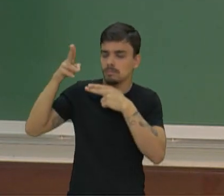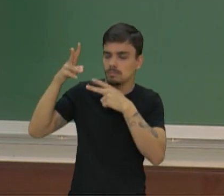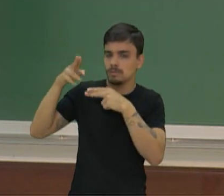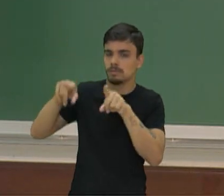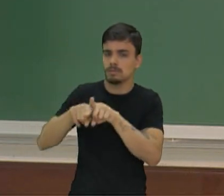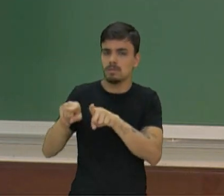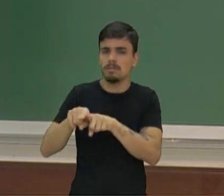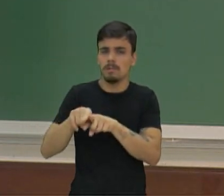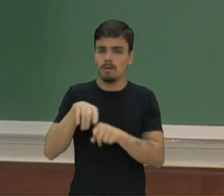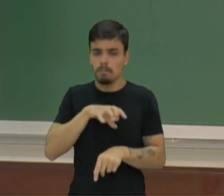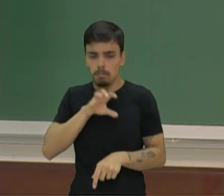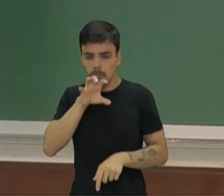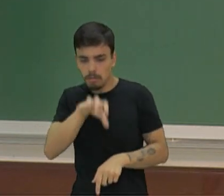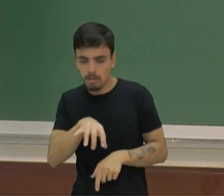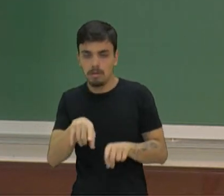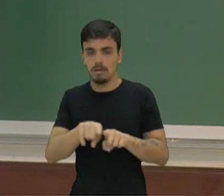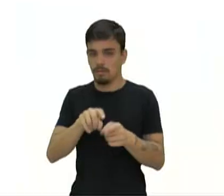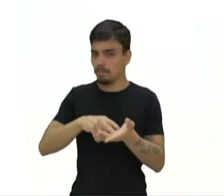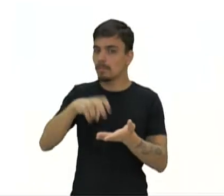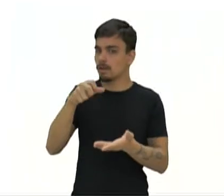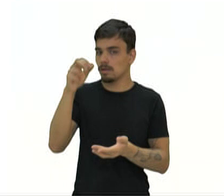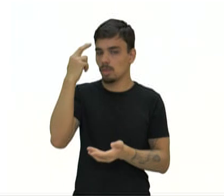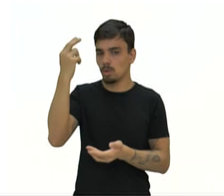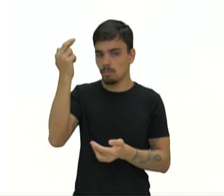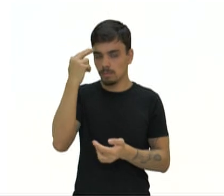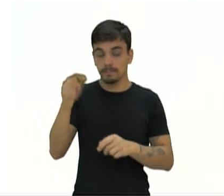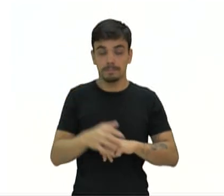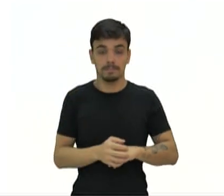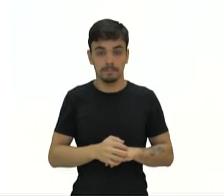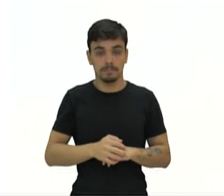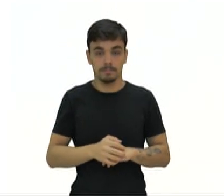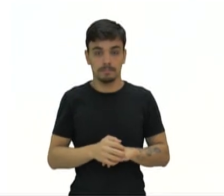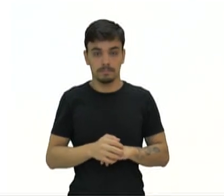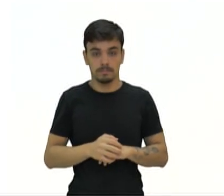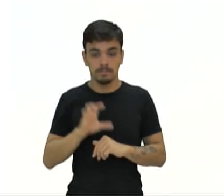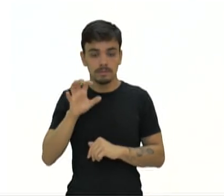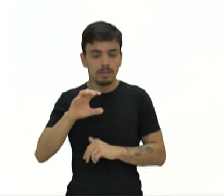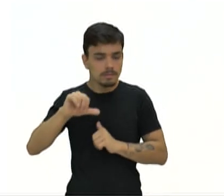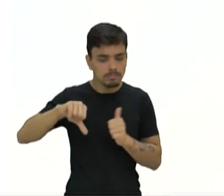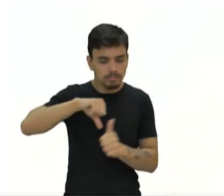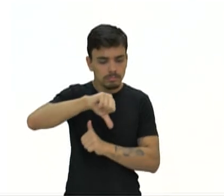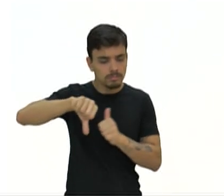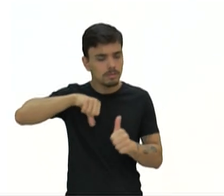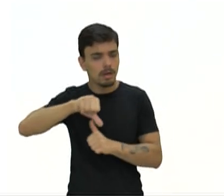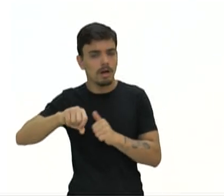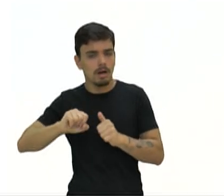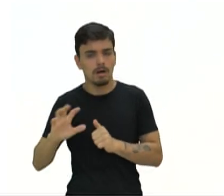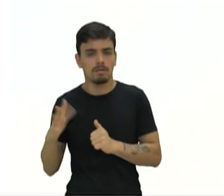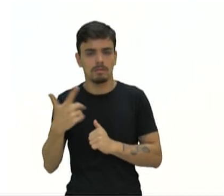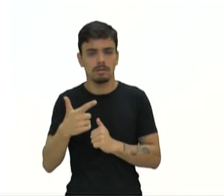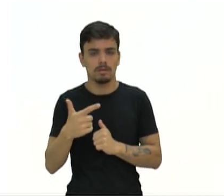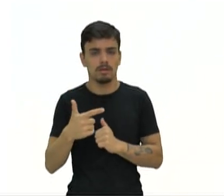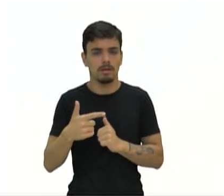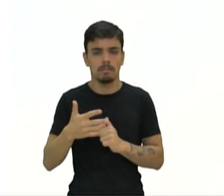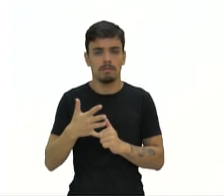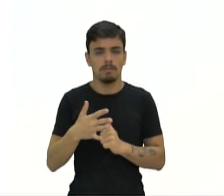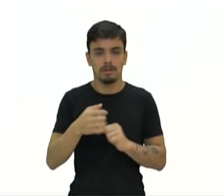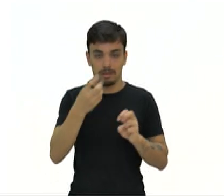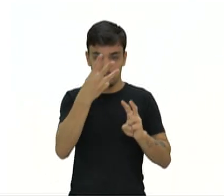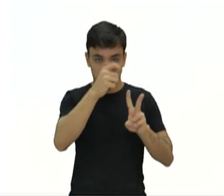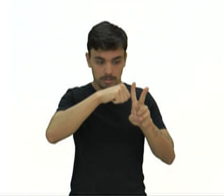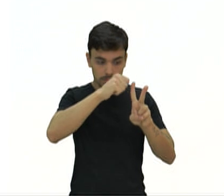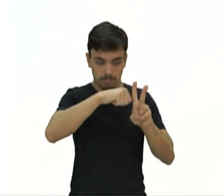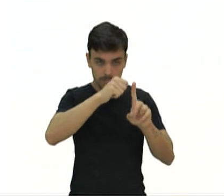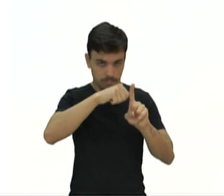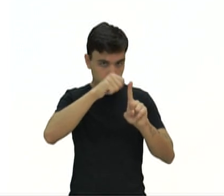náuseas, vômitos, principalmente pela manhã. Tá? Normalmente esses transtornos passam depois do primeiro trimestre de